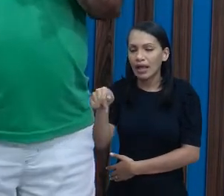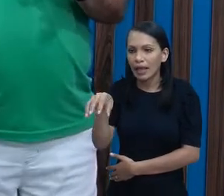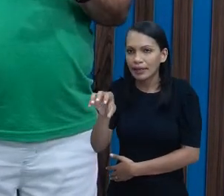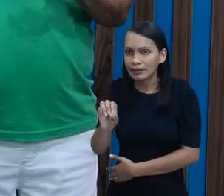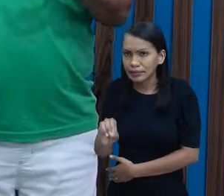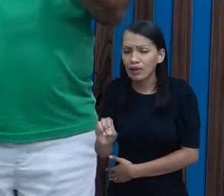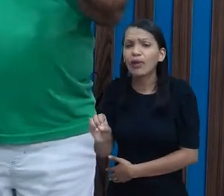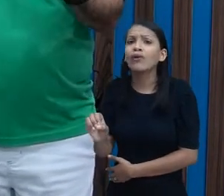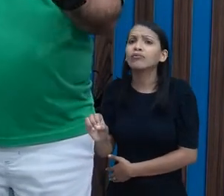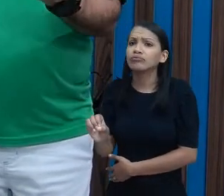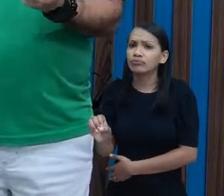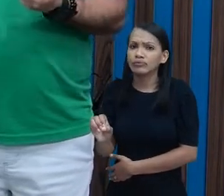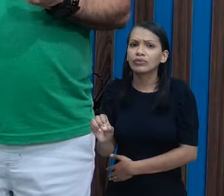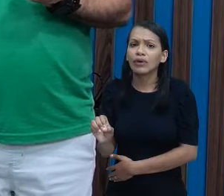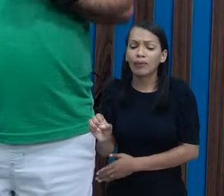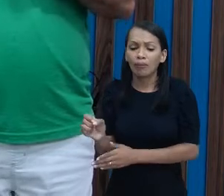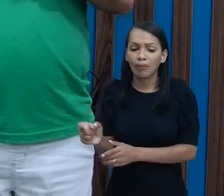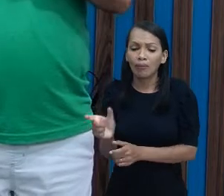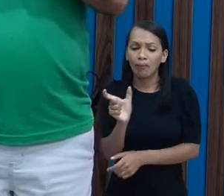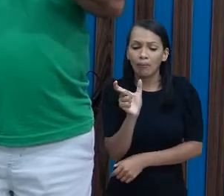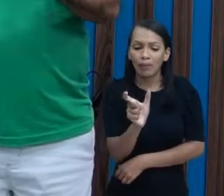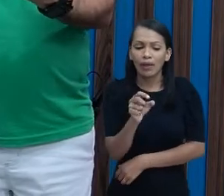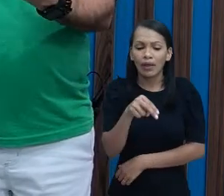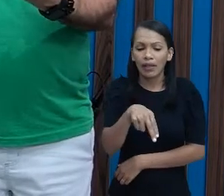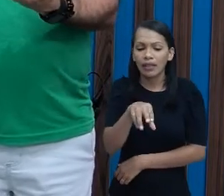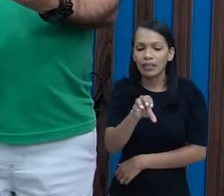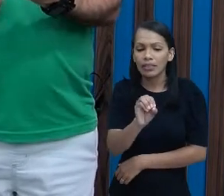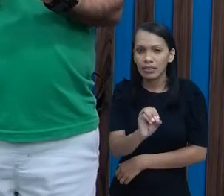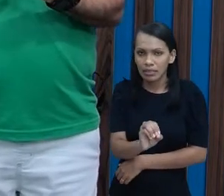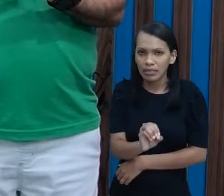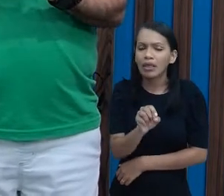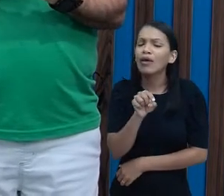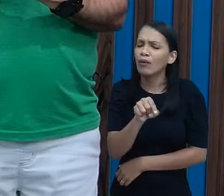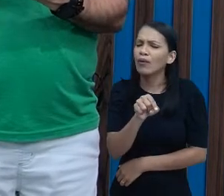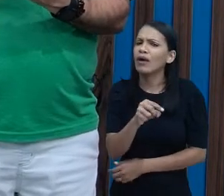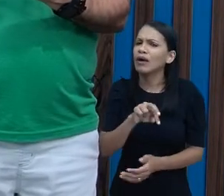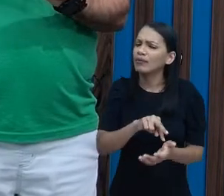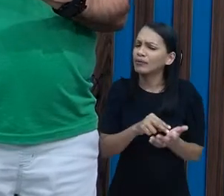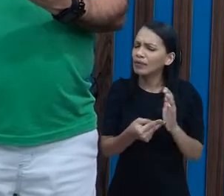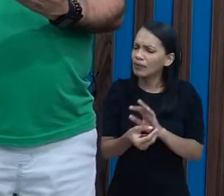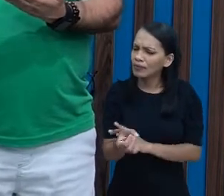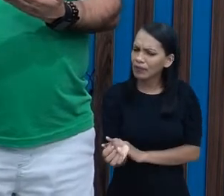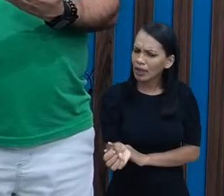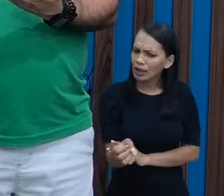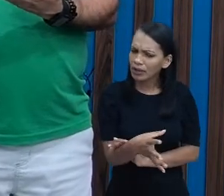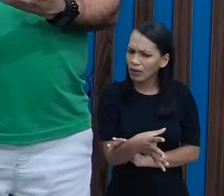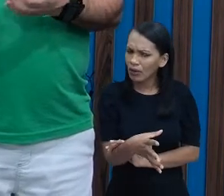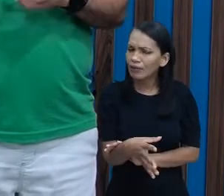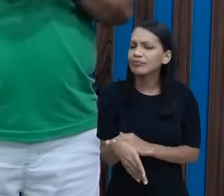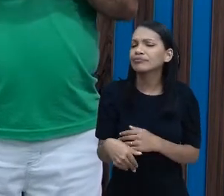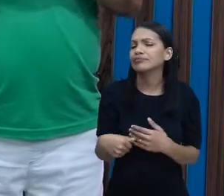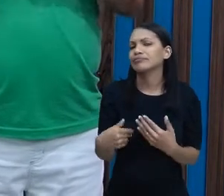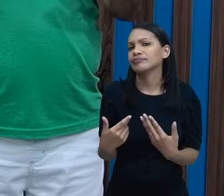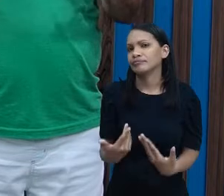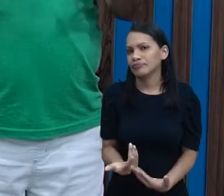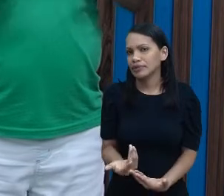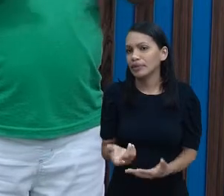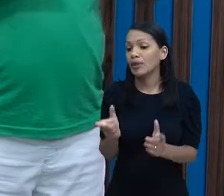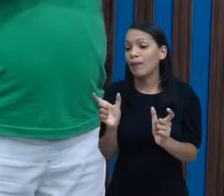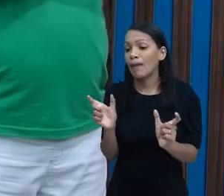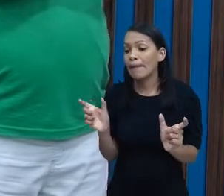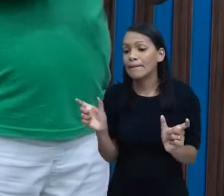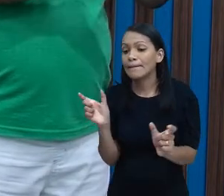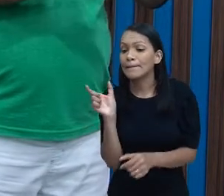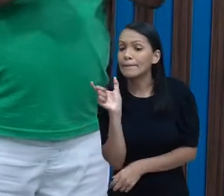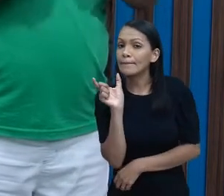de colonização. Por quê? A expressão neo, ela significa novo. Então, a expressão